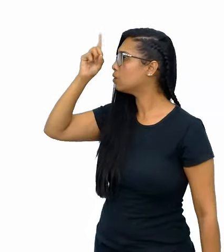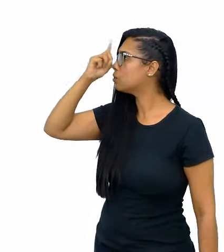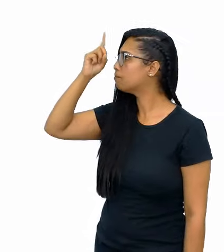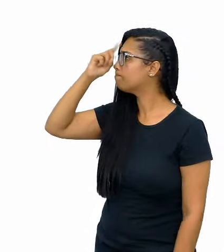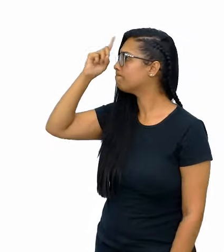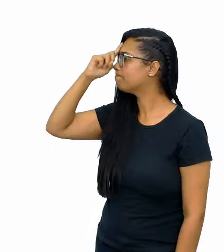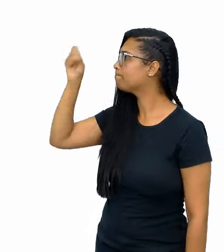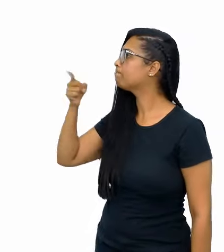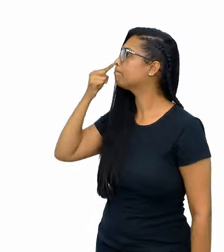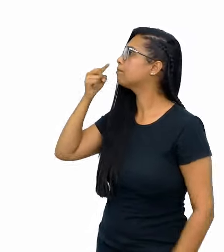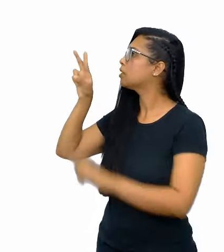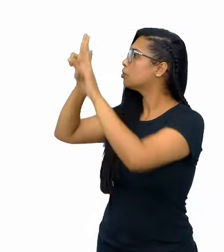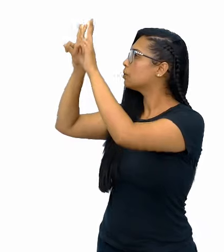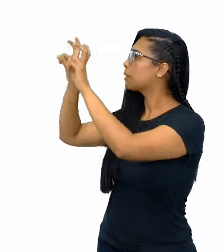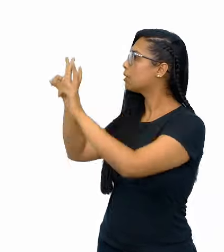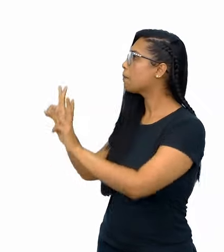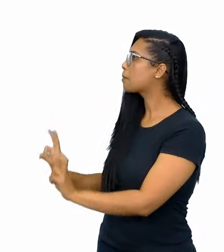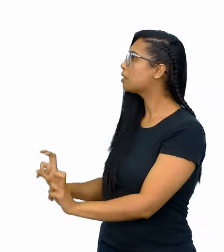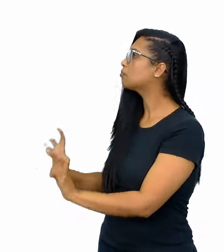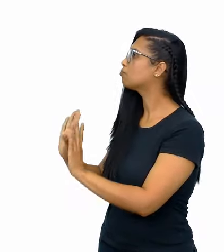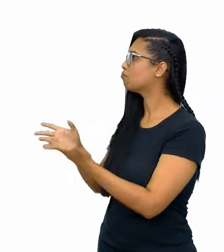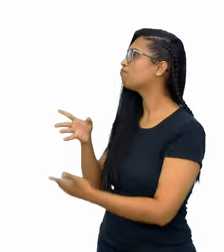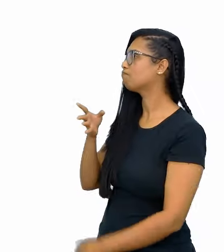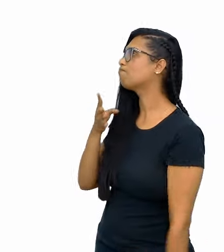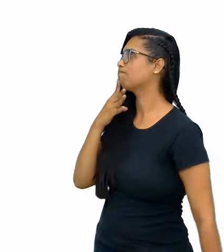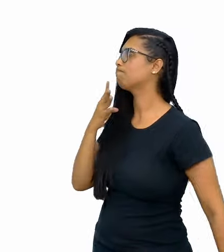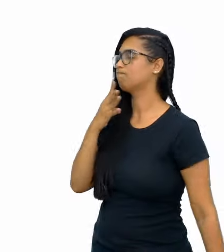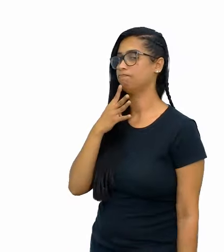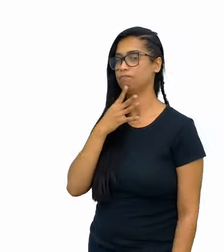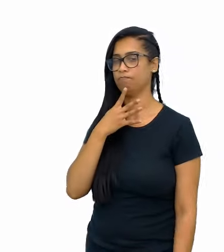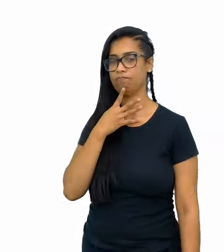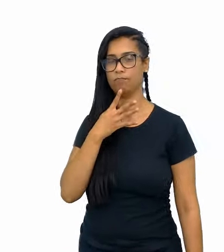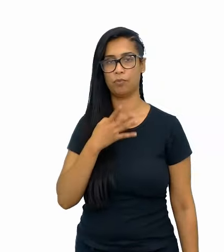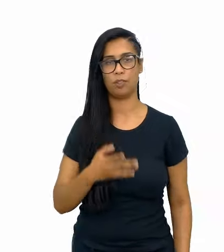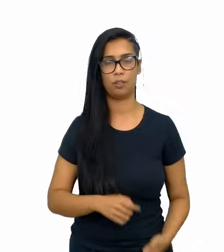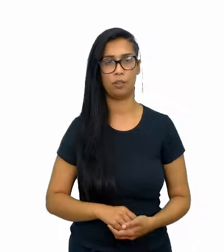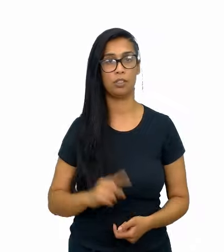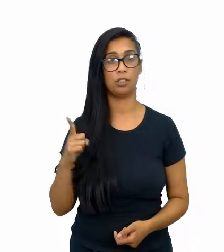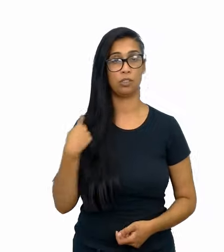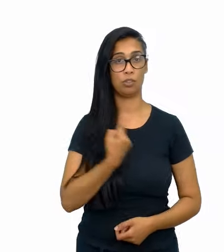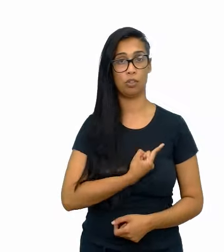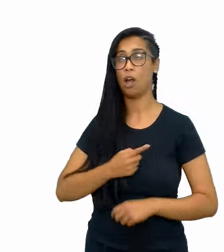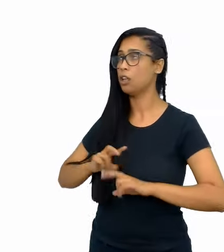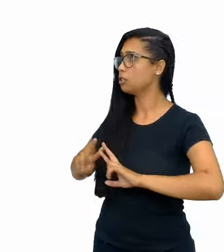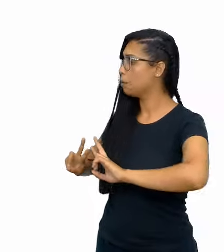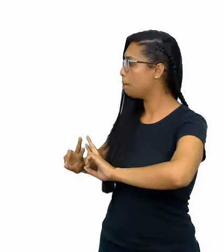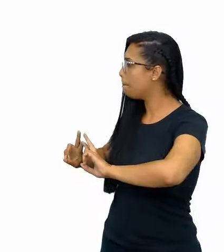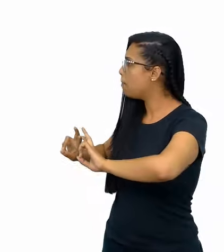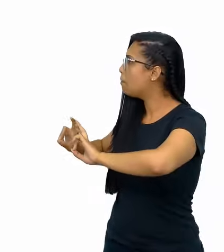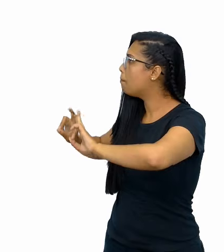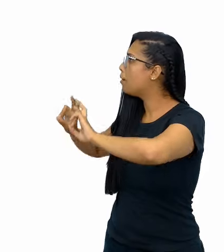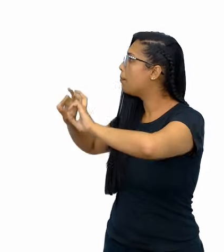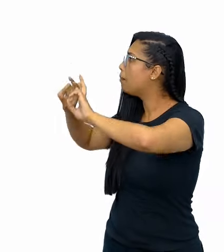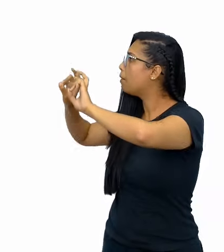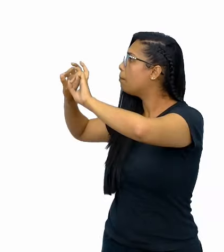vezes apenas oralmente, não é? Mas, neste caso, nós também exploraremos